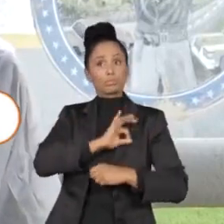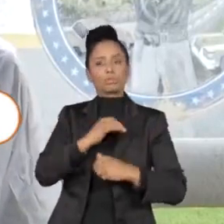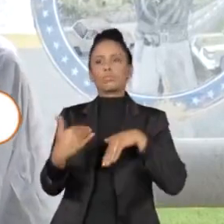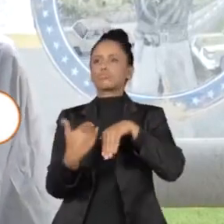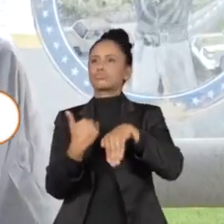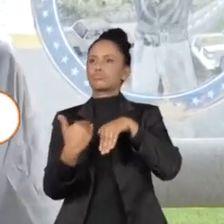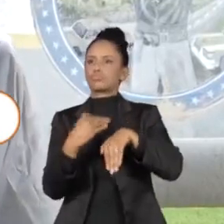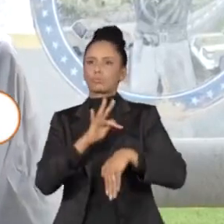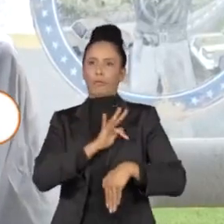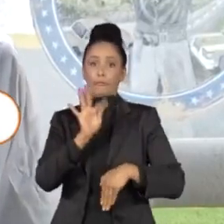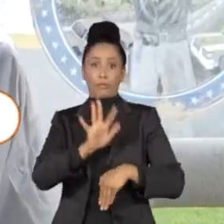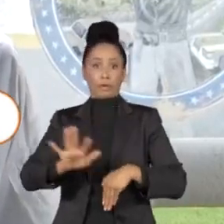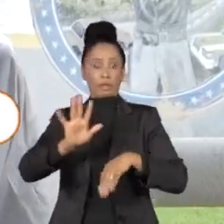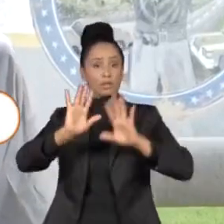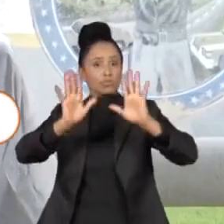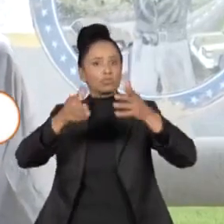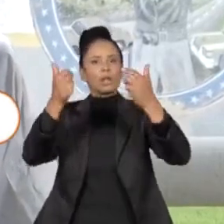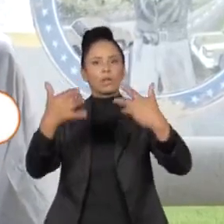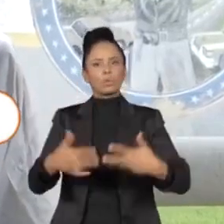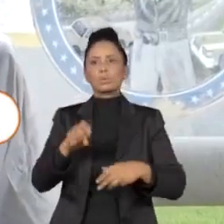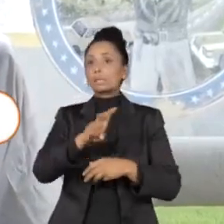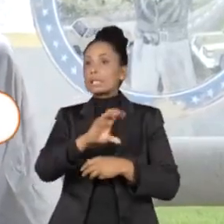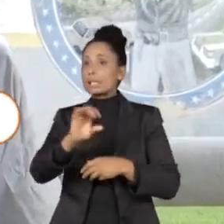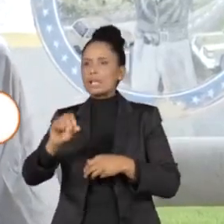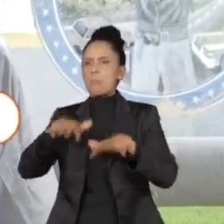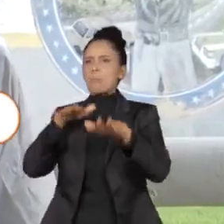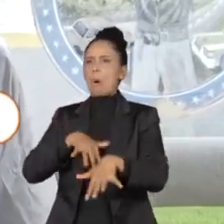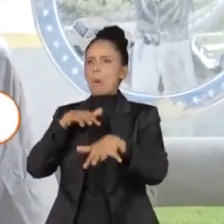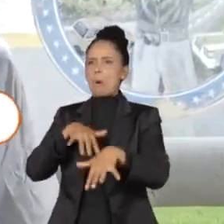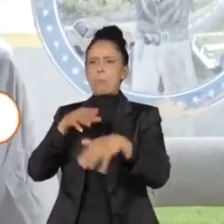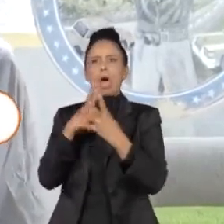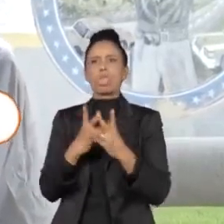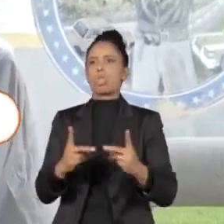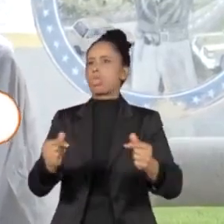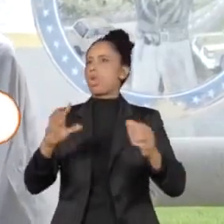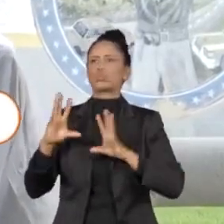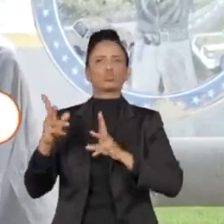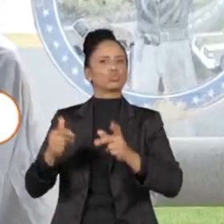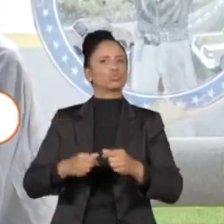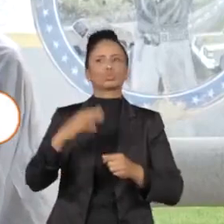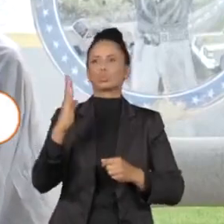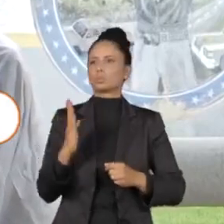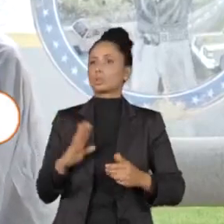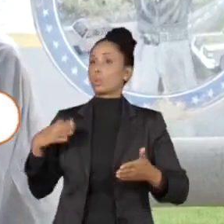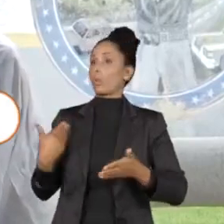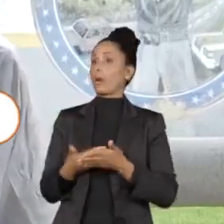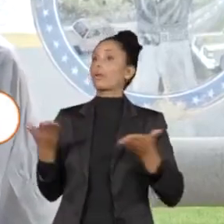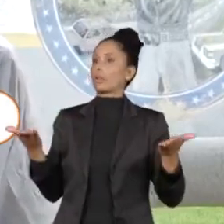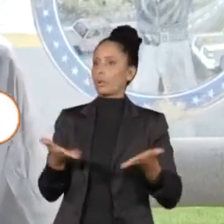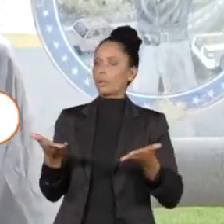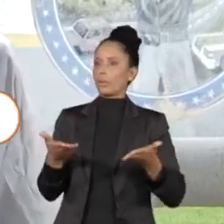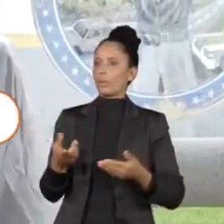Rodoviária Federal, mais de 500 manifestações já foram desfeitas em todo o país até o momento. É com você aí no estúdio.